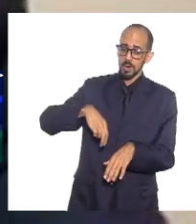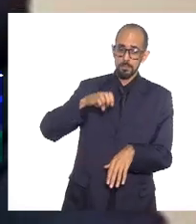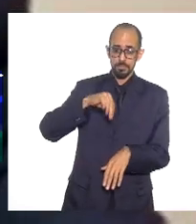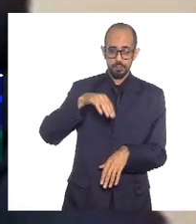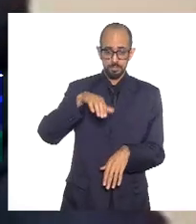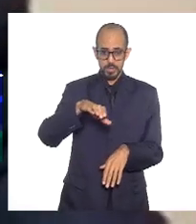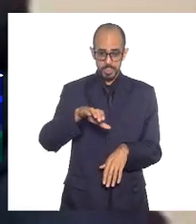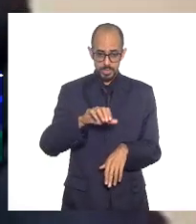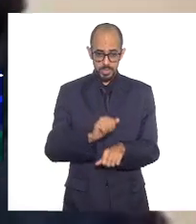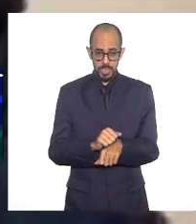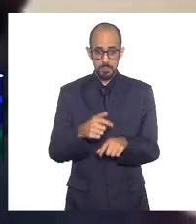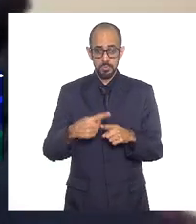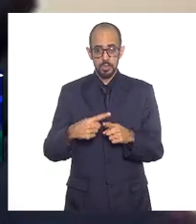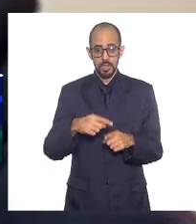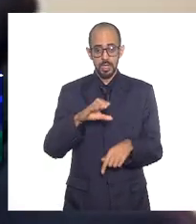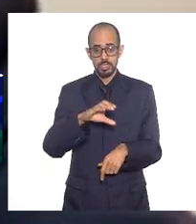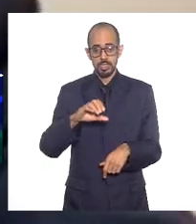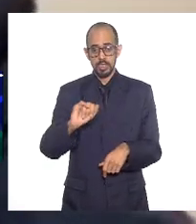CCJ apresentou emendas,